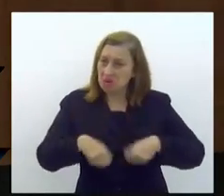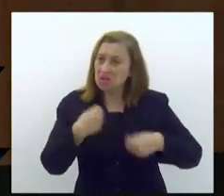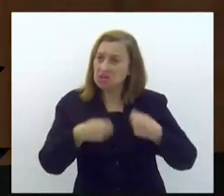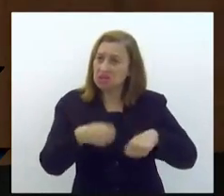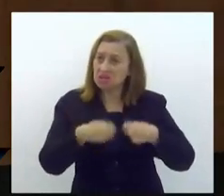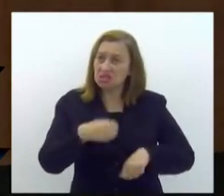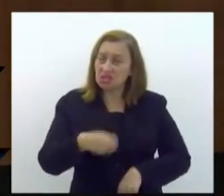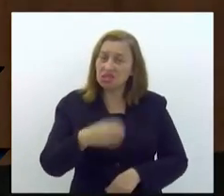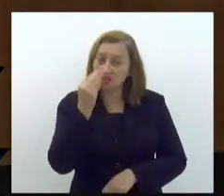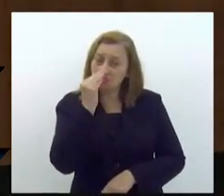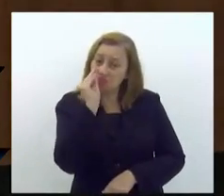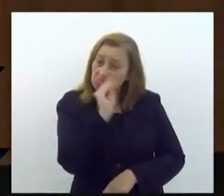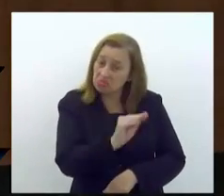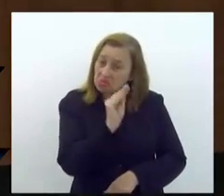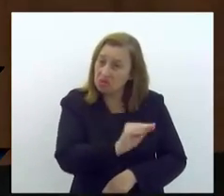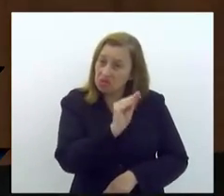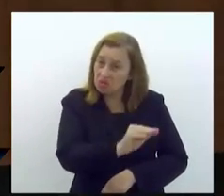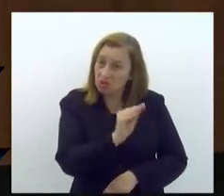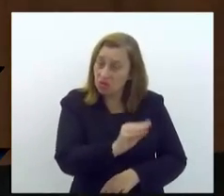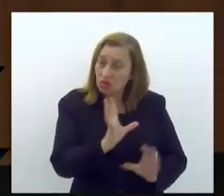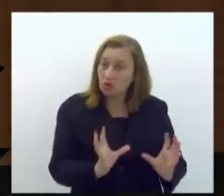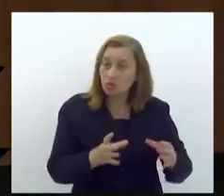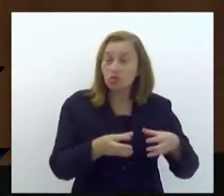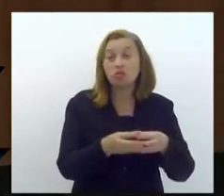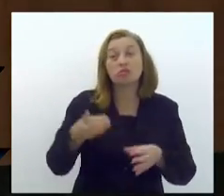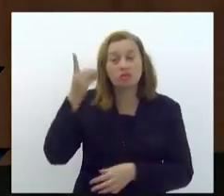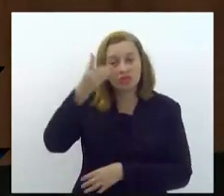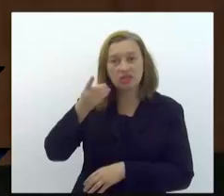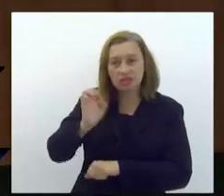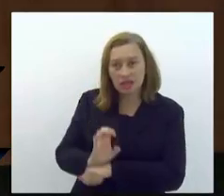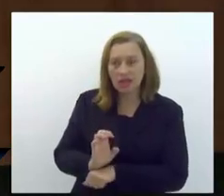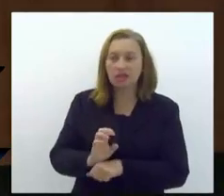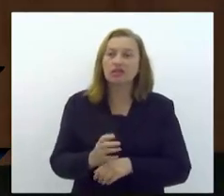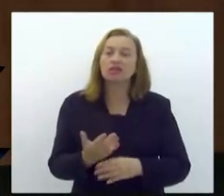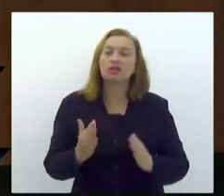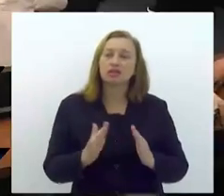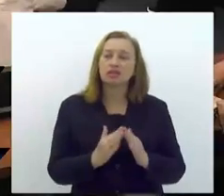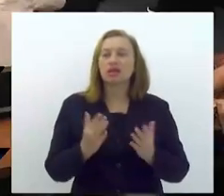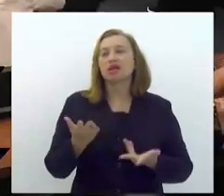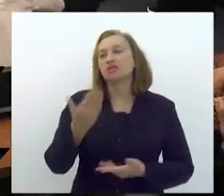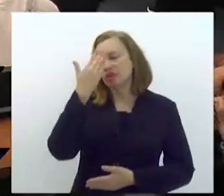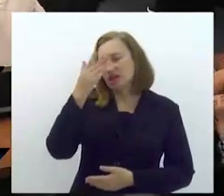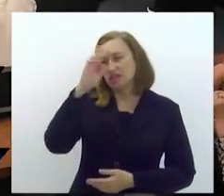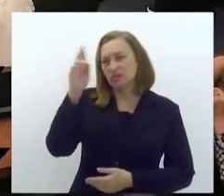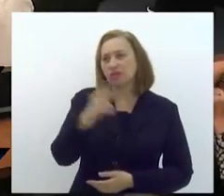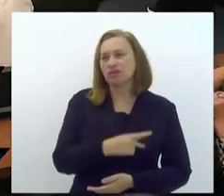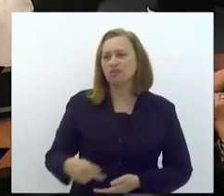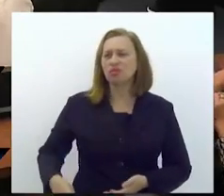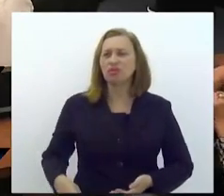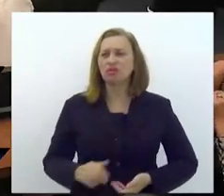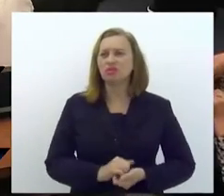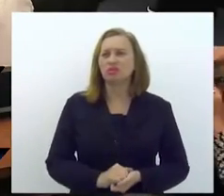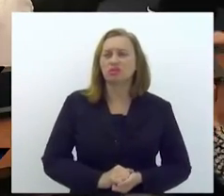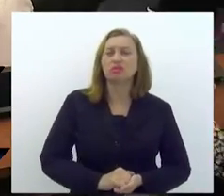repudiada pelo conjunto das e dois parlamentares desta casa muito obrigada senhor presidente